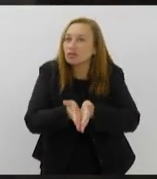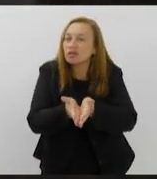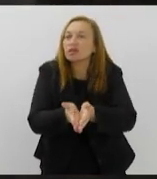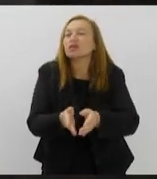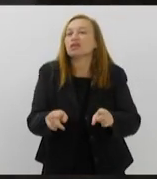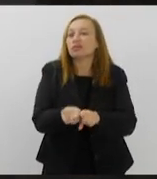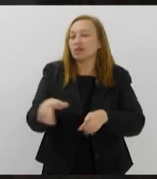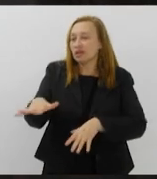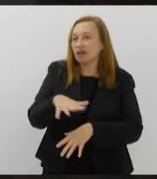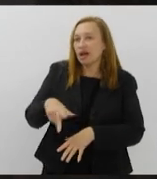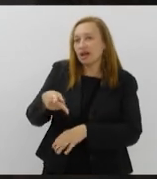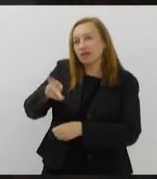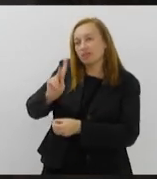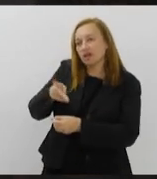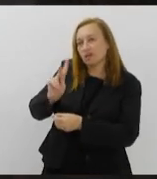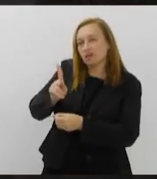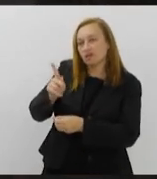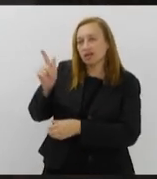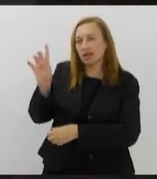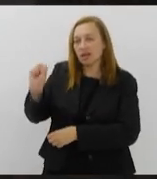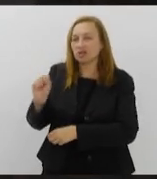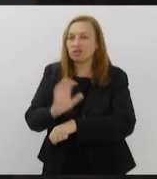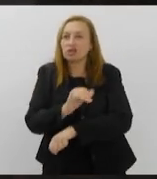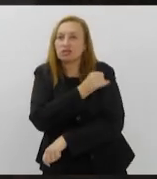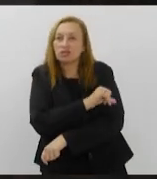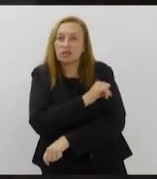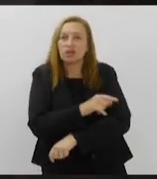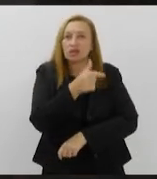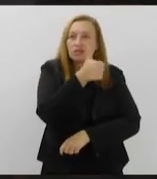gás do Estado do Rio de Janeiro. Prazo